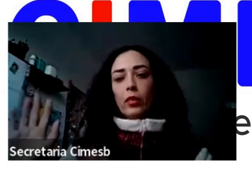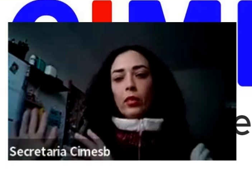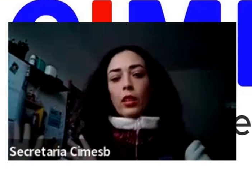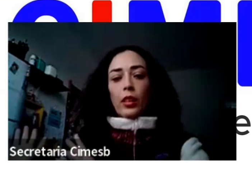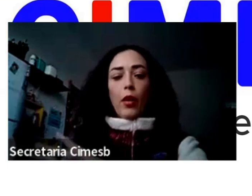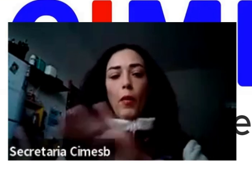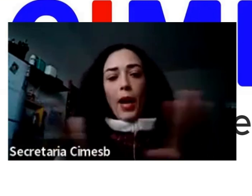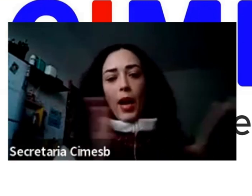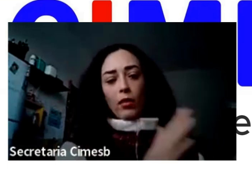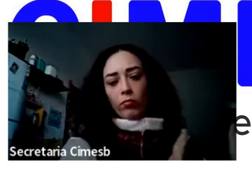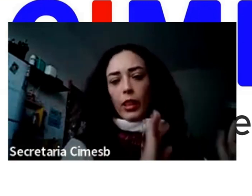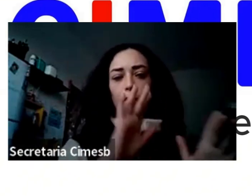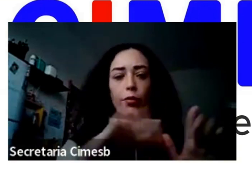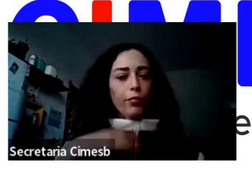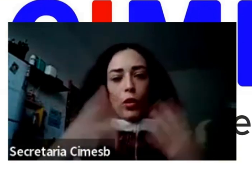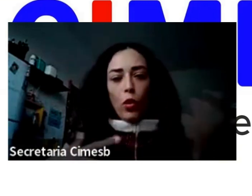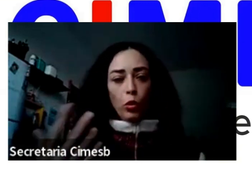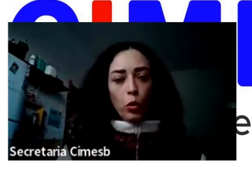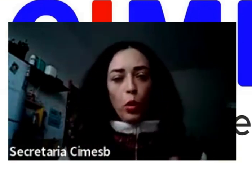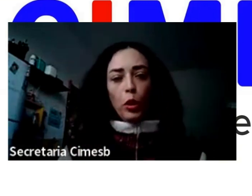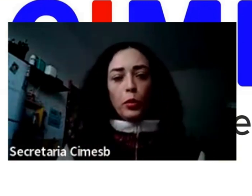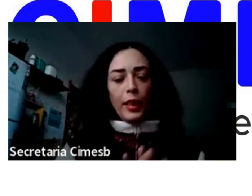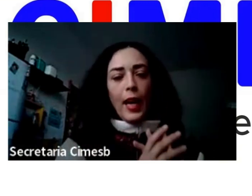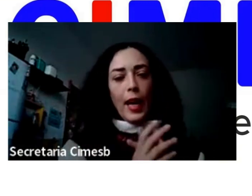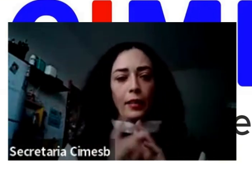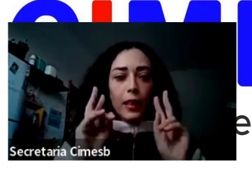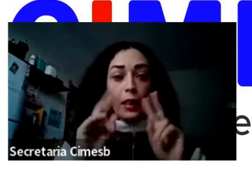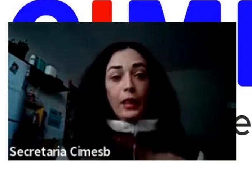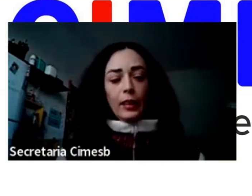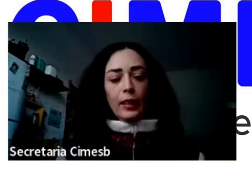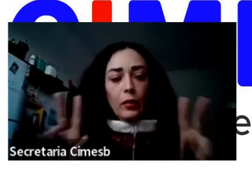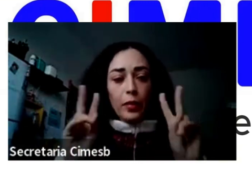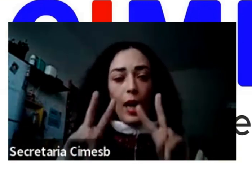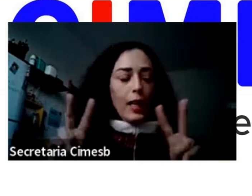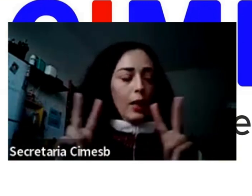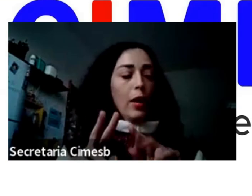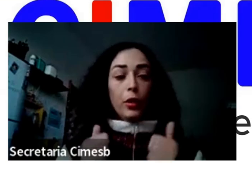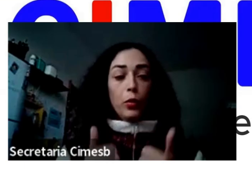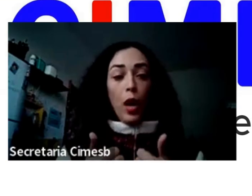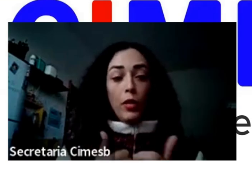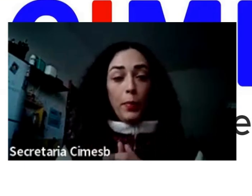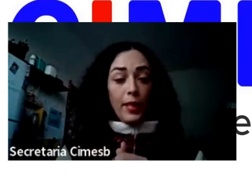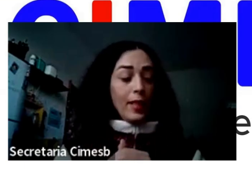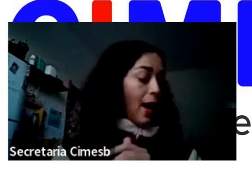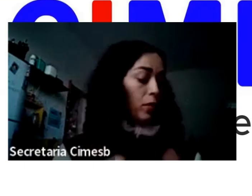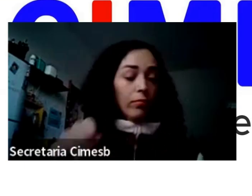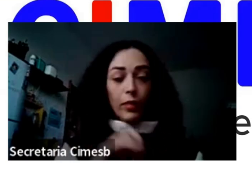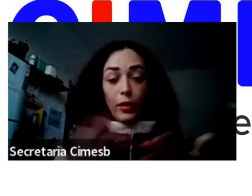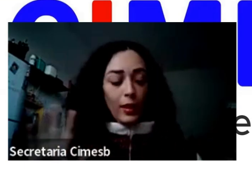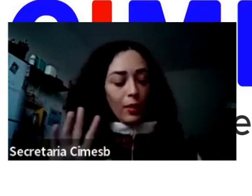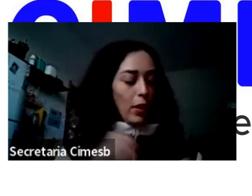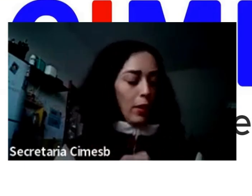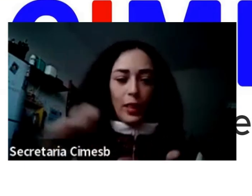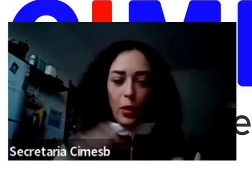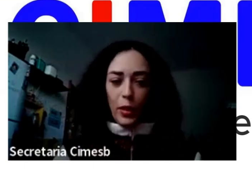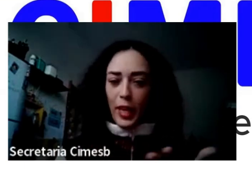aqui, eu apago e construo outro cenário. Então, a língua é visual e espacial.